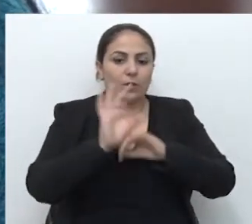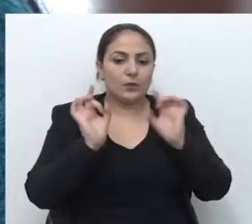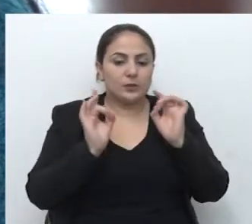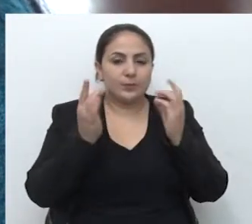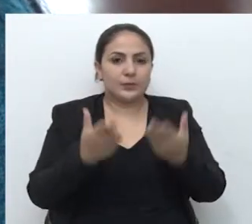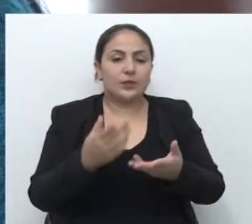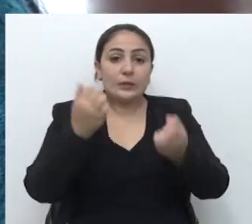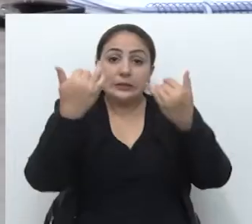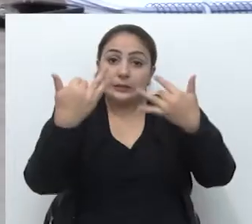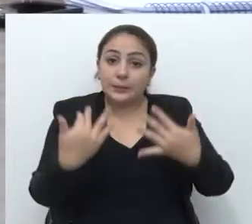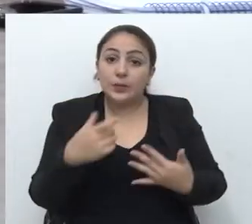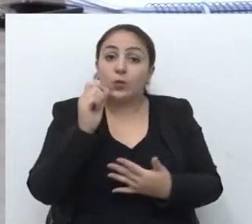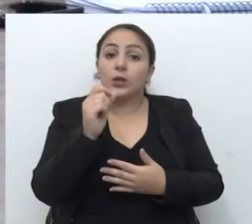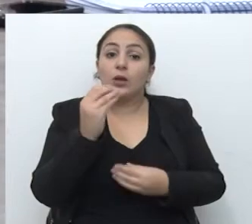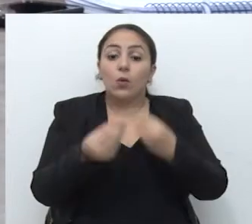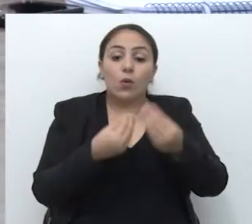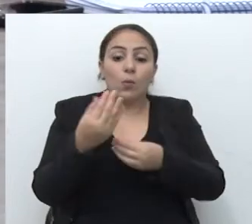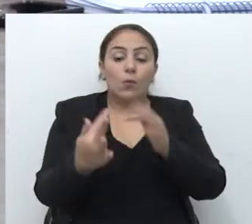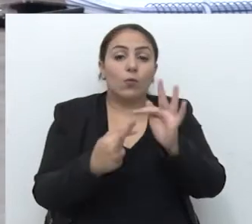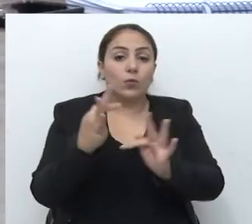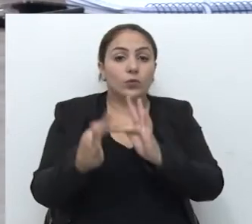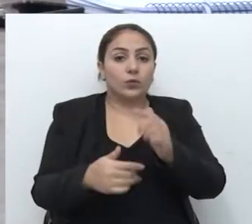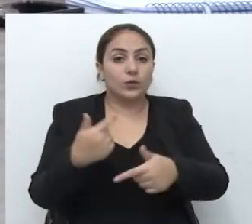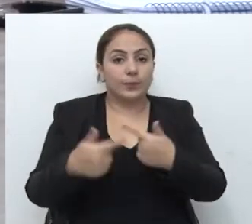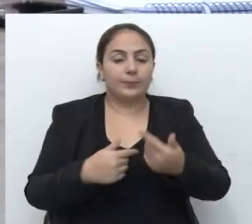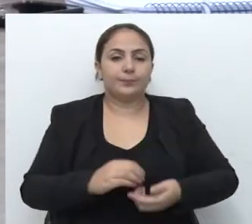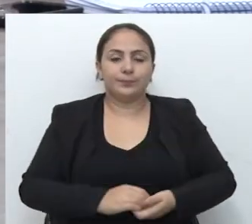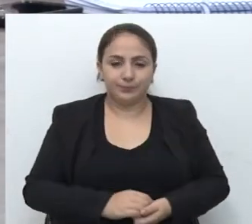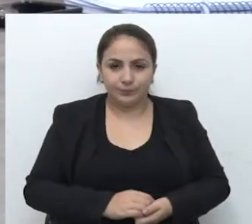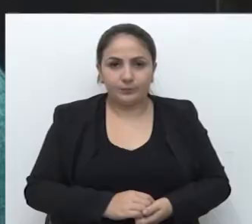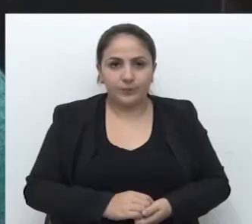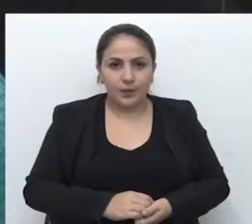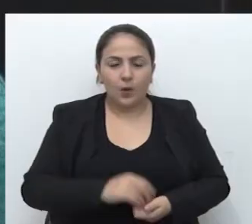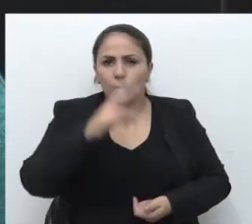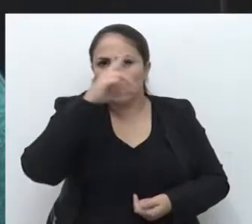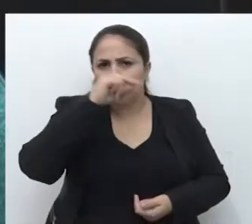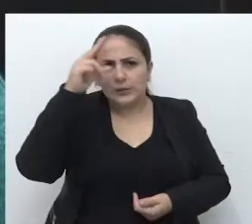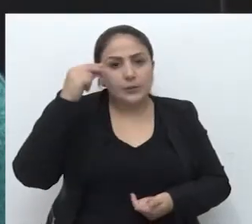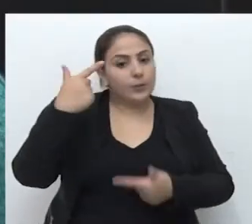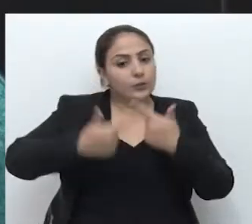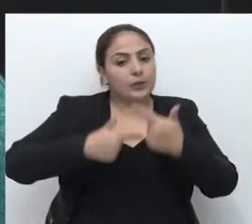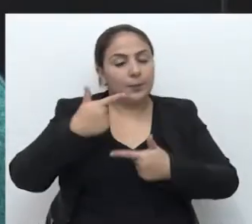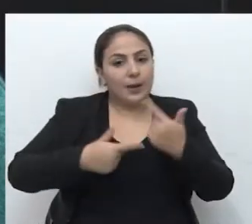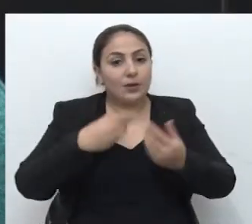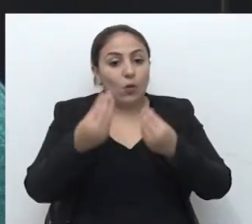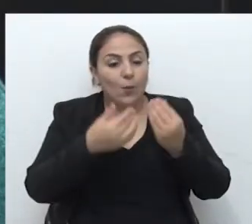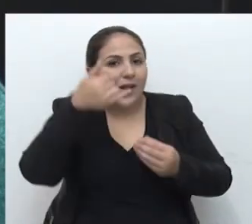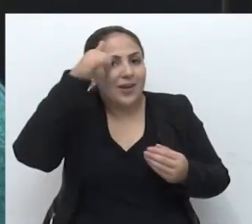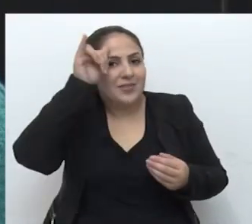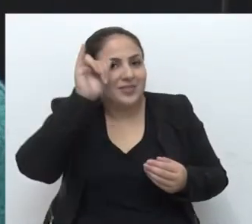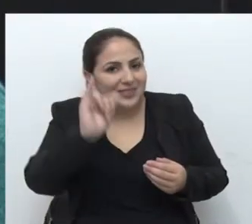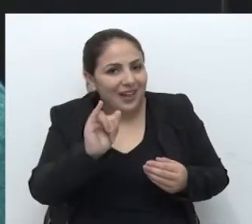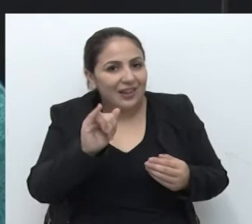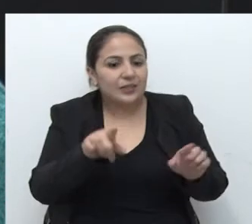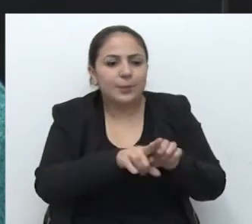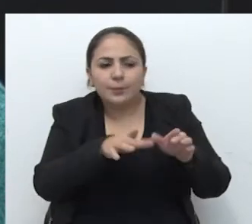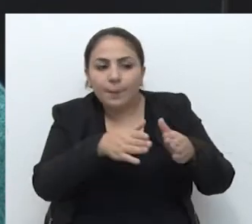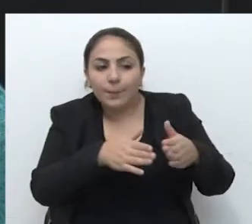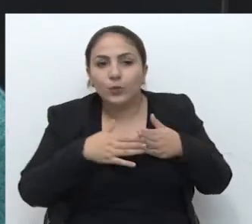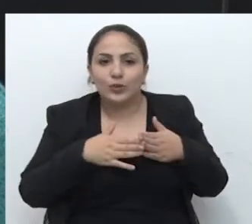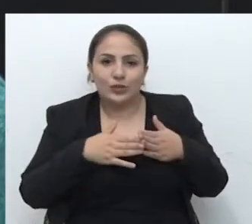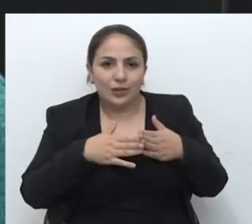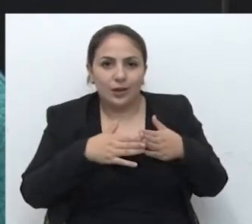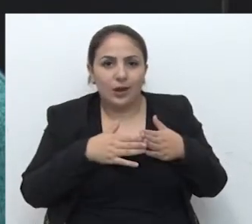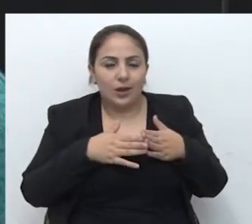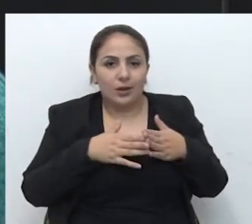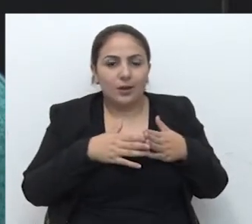Social Especial esclareceu como funciona o trabalho. O município trabalha na questão preventiva e protetiva,